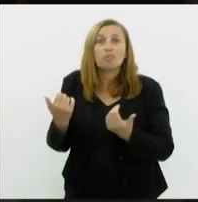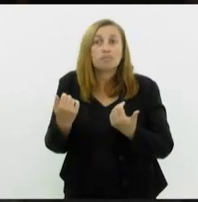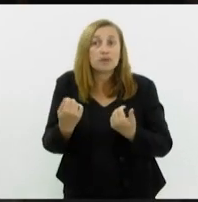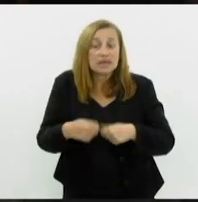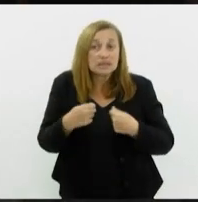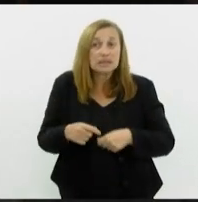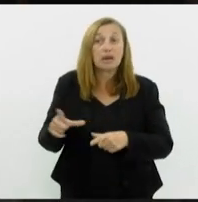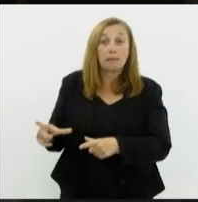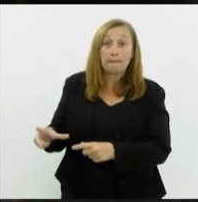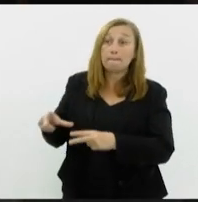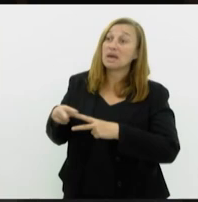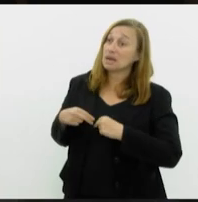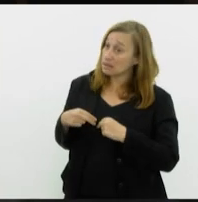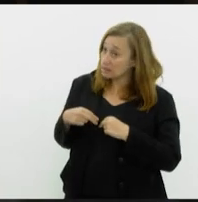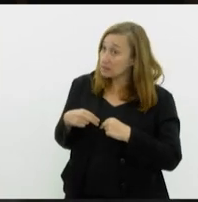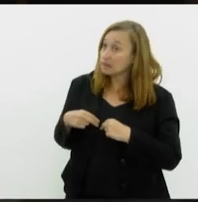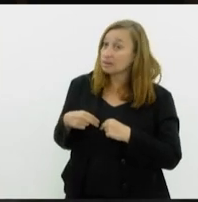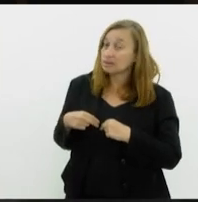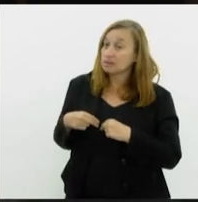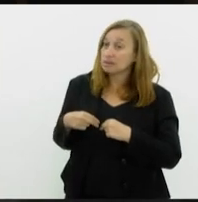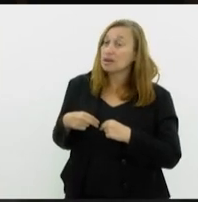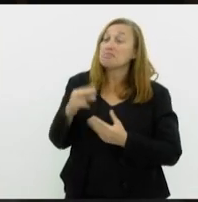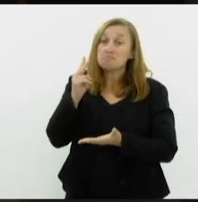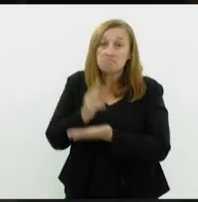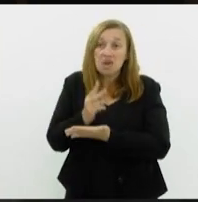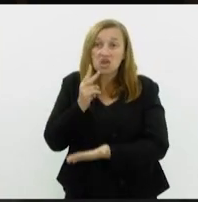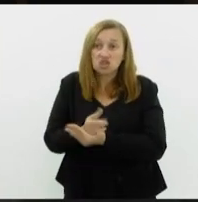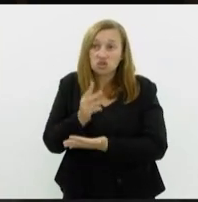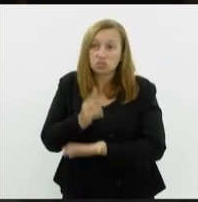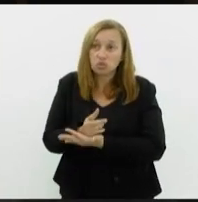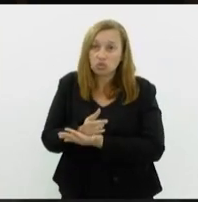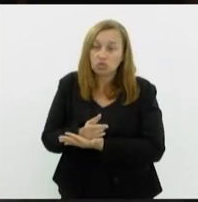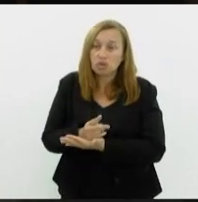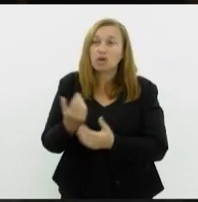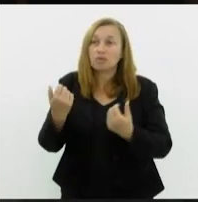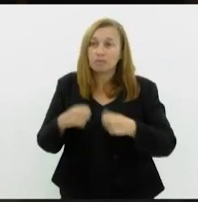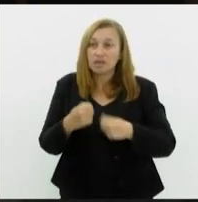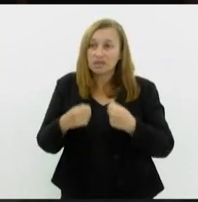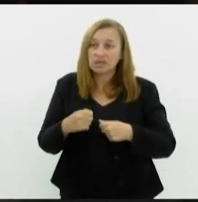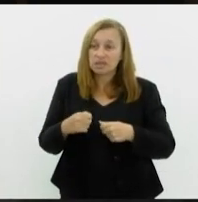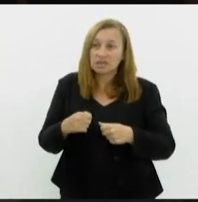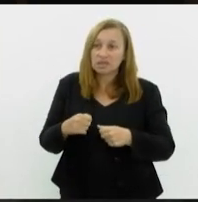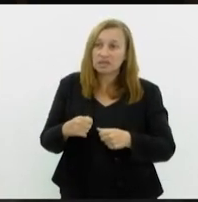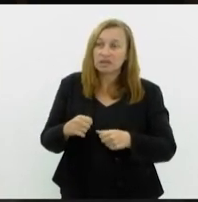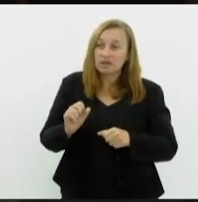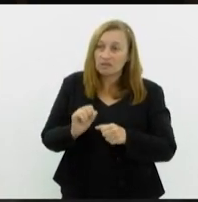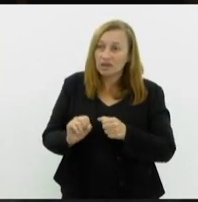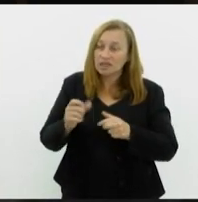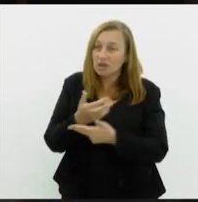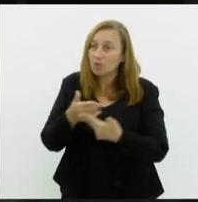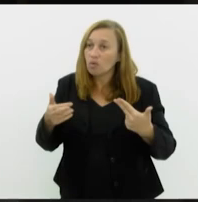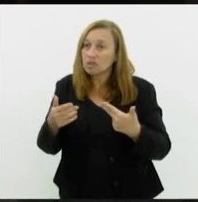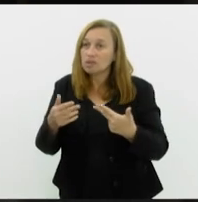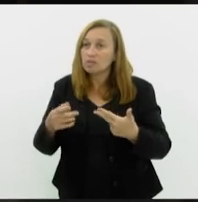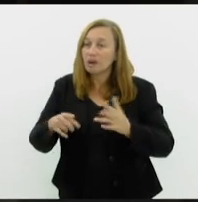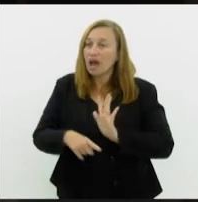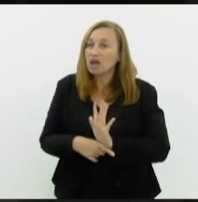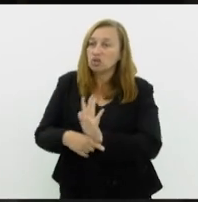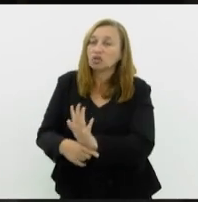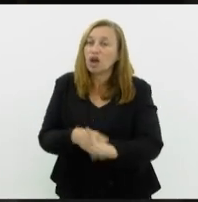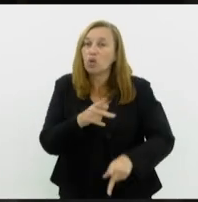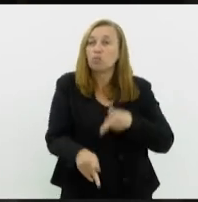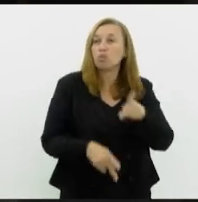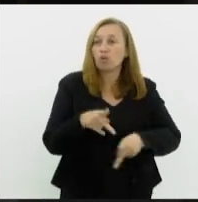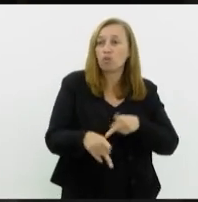A pessoa tem que merecer mesmo, tem que ter feito alguma coisa para contribuir, né, com a nossa população,